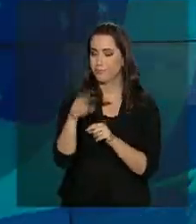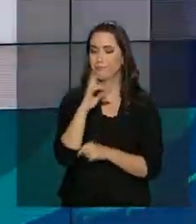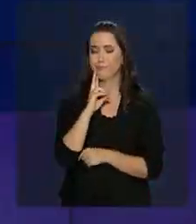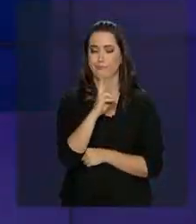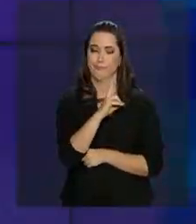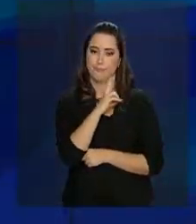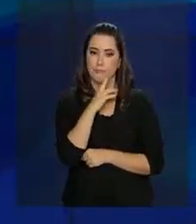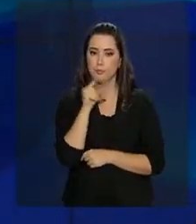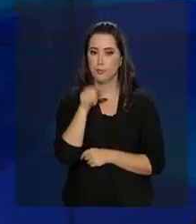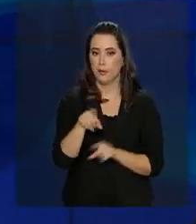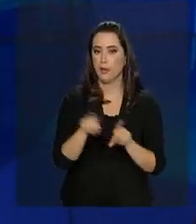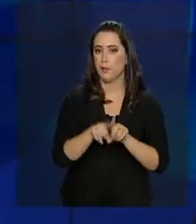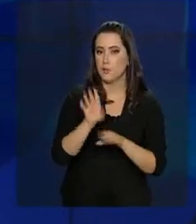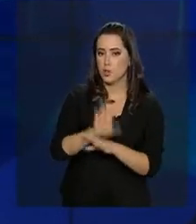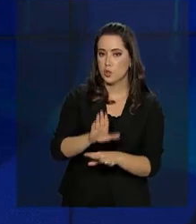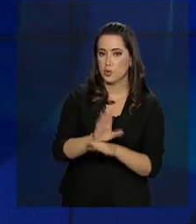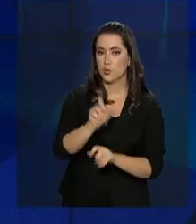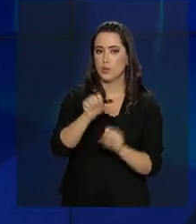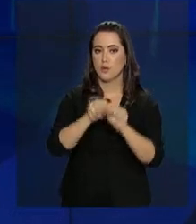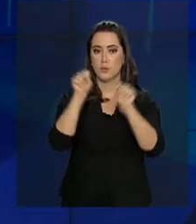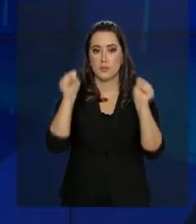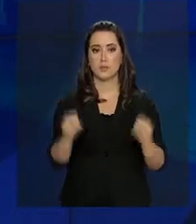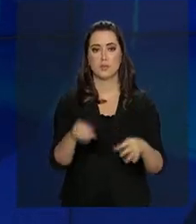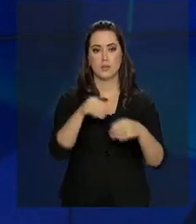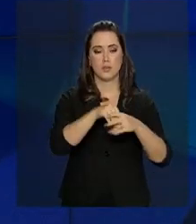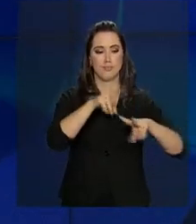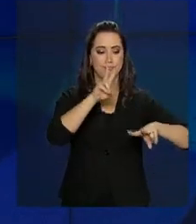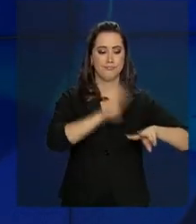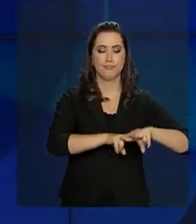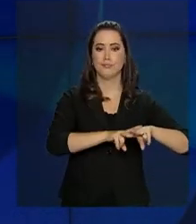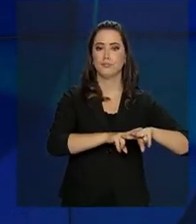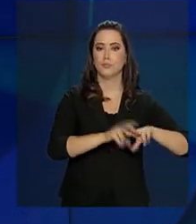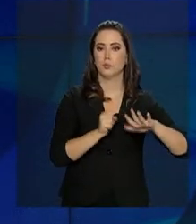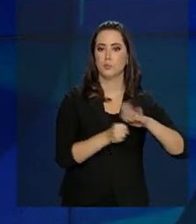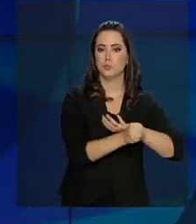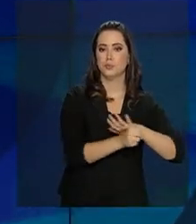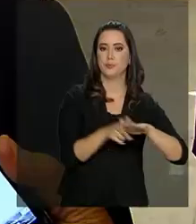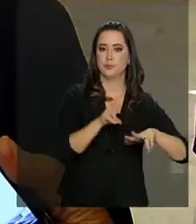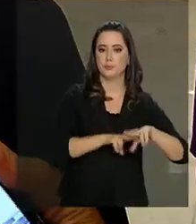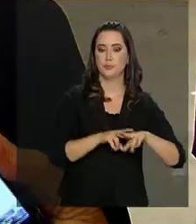enfrentados pelo Estado, além de socorrer o sistema penitenciário.